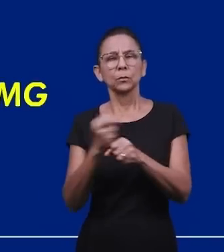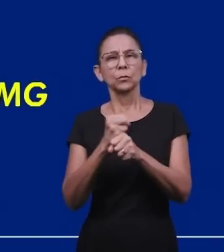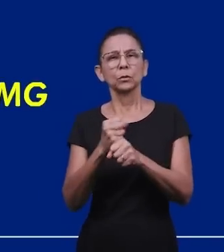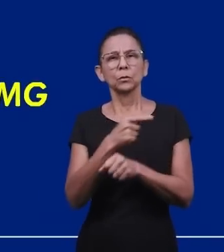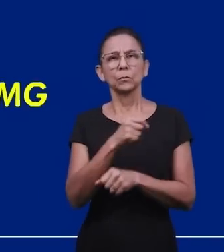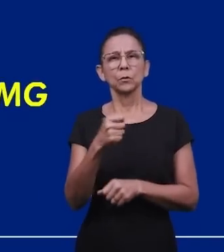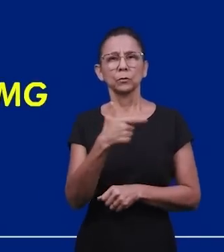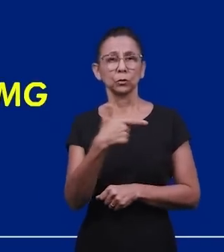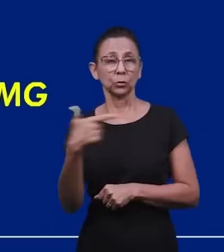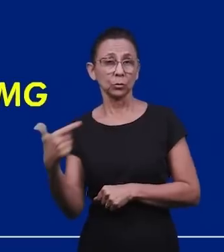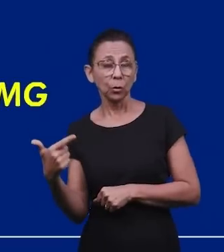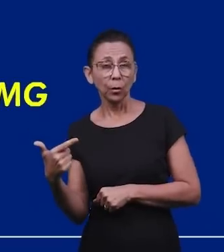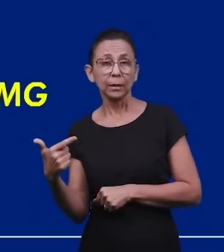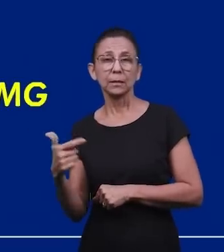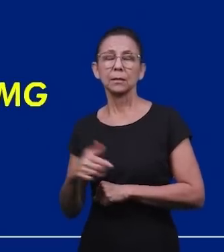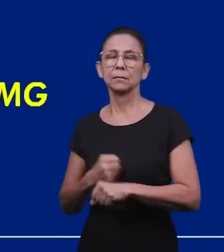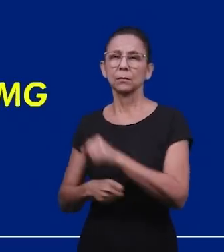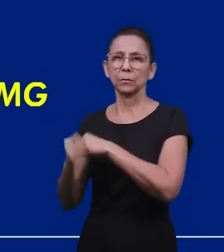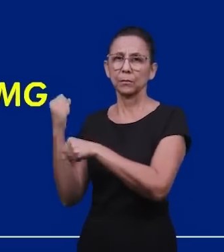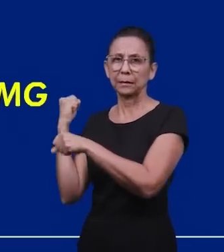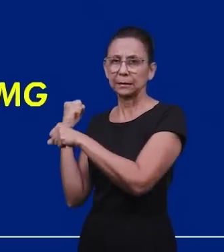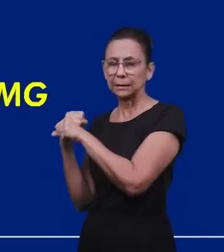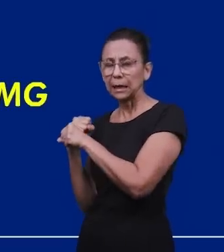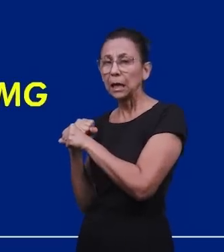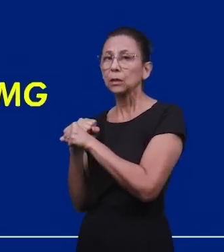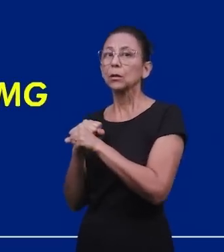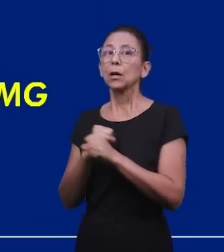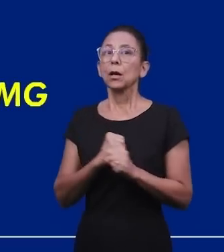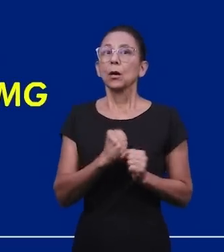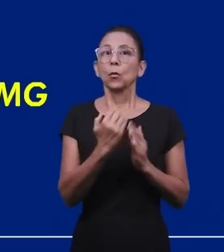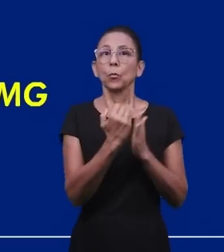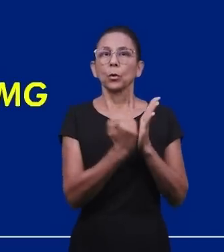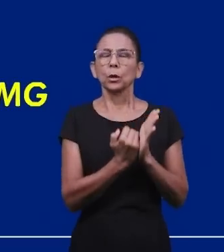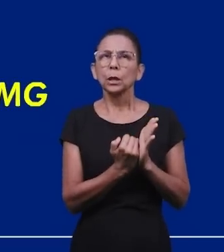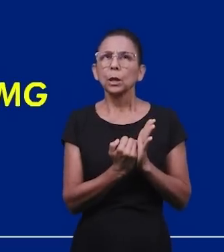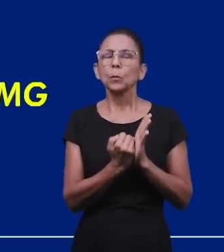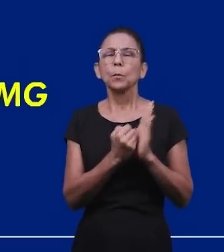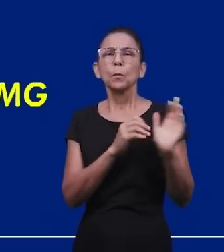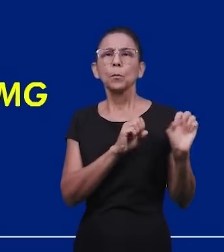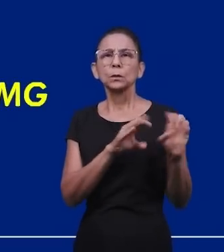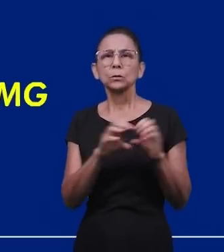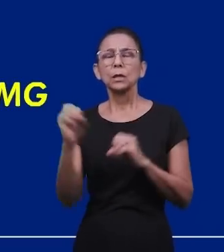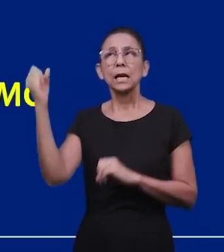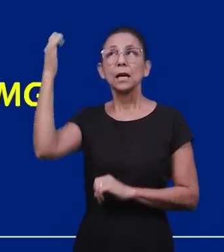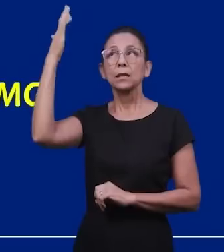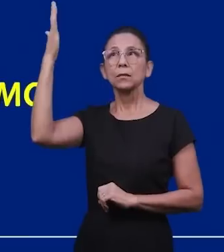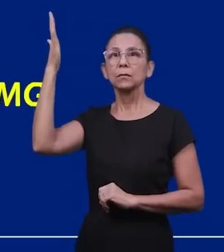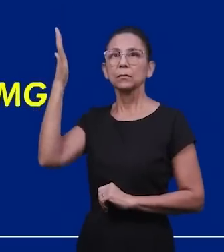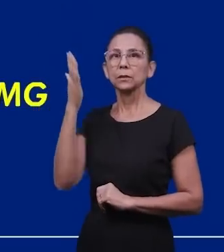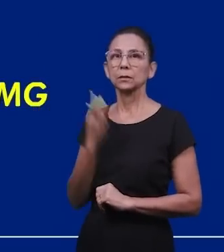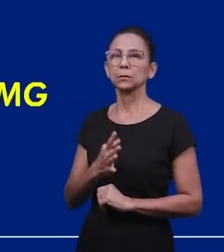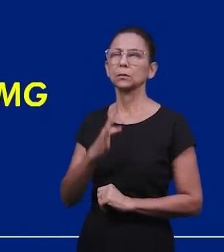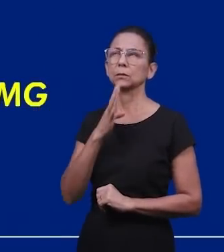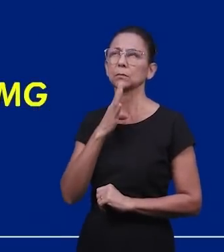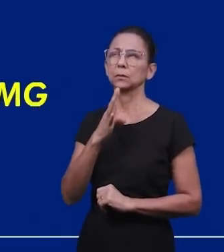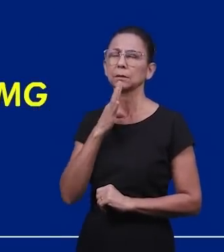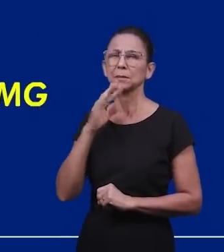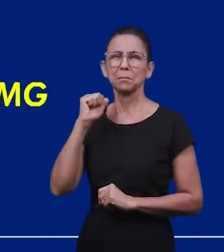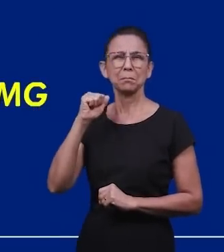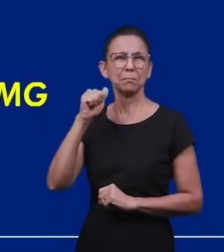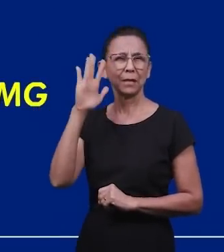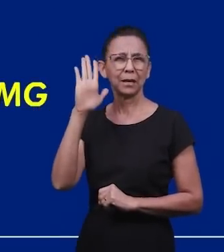de 2022, o programa nos deu condições, através das revelações, de conhecermos um pouco mais sobre